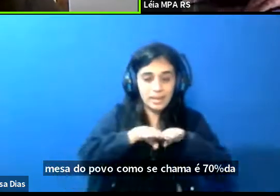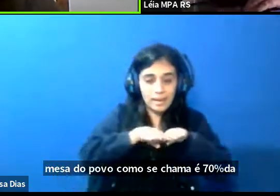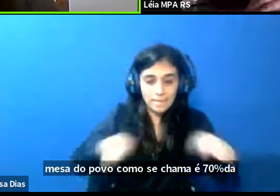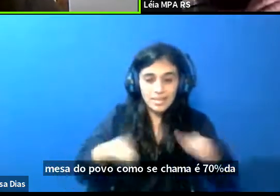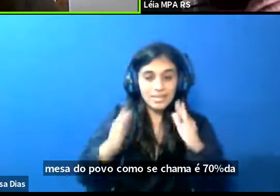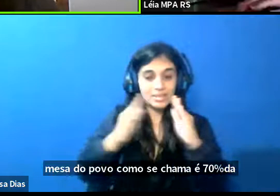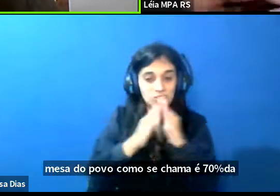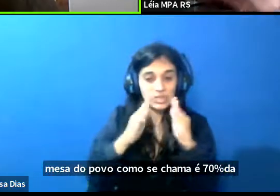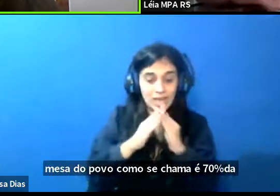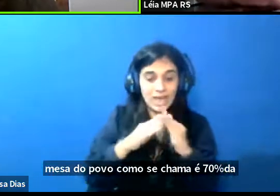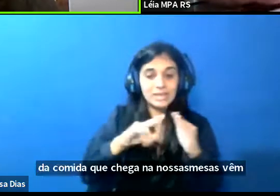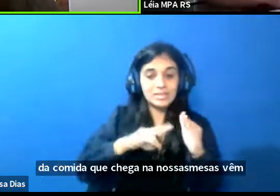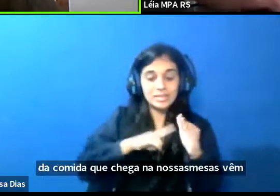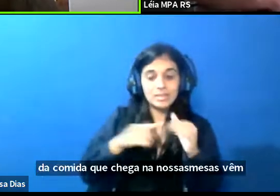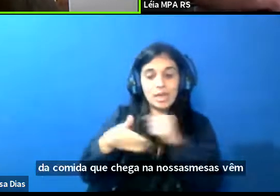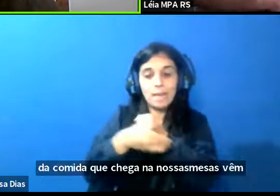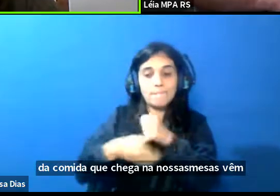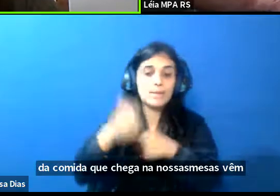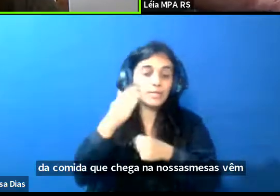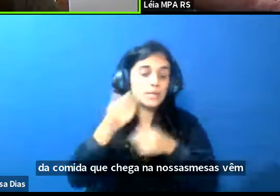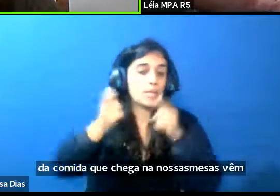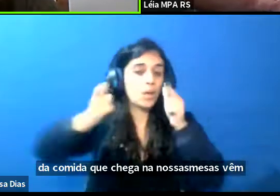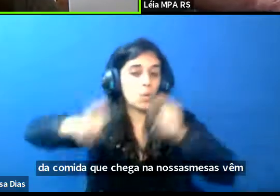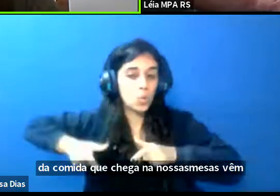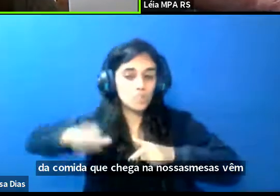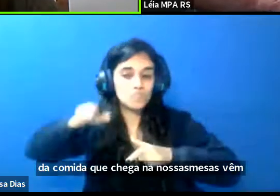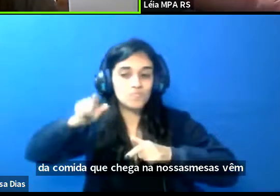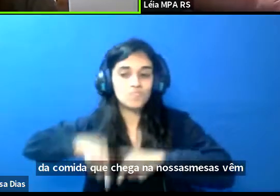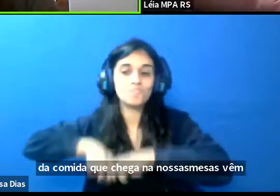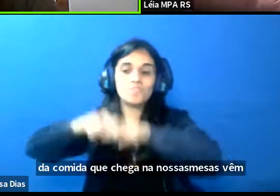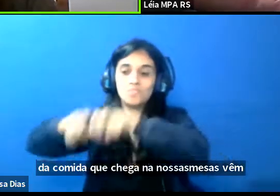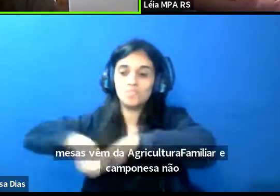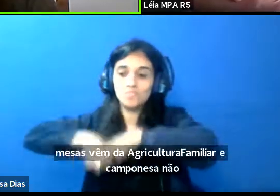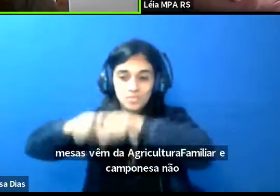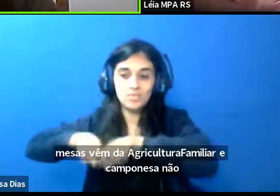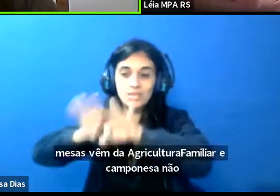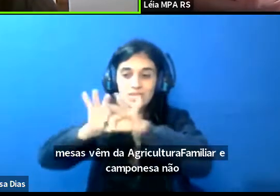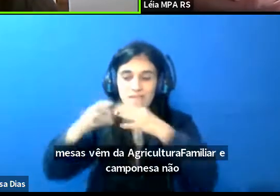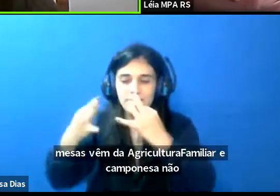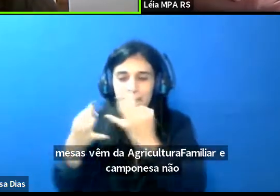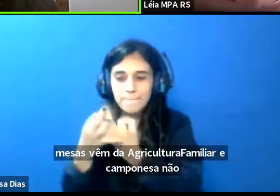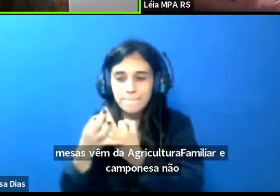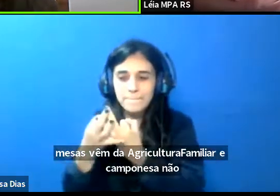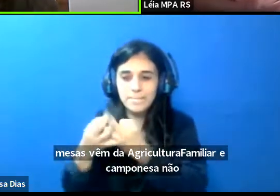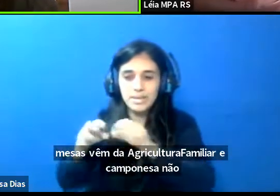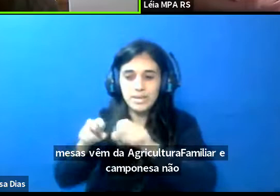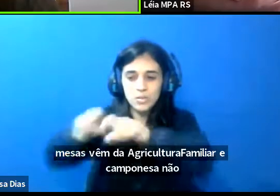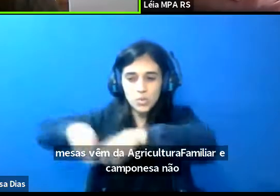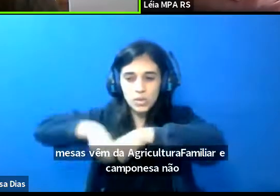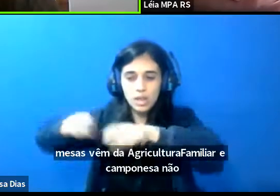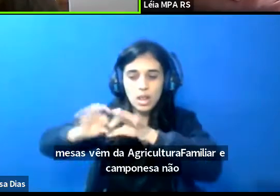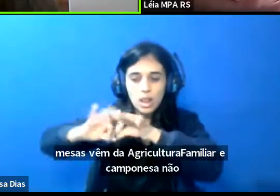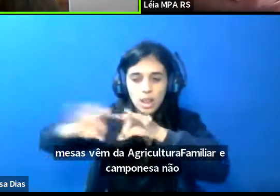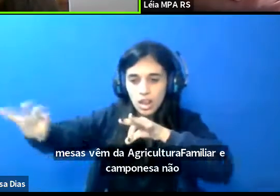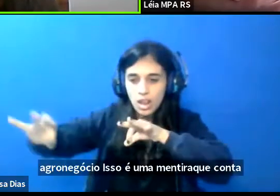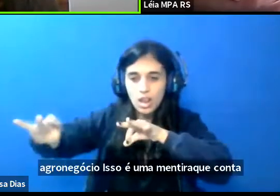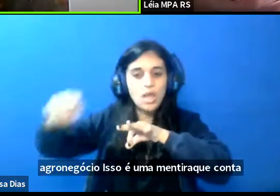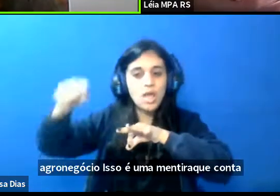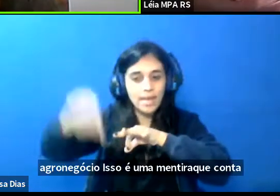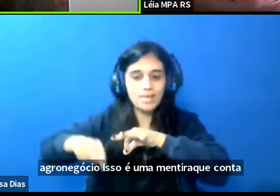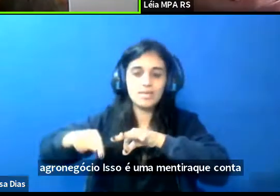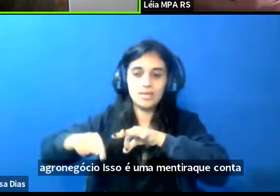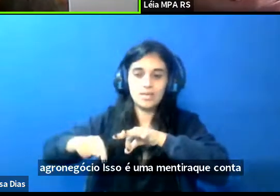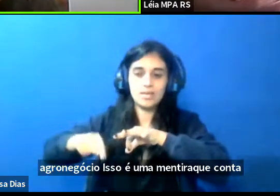agricultura familiar e camponesa, não vem do agronegócio. Isso é uma mentira que contam para nós. É da Leia, é